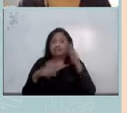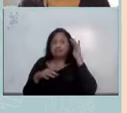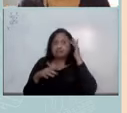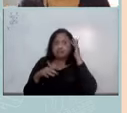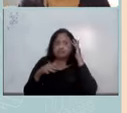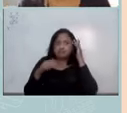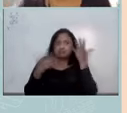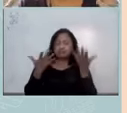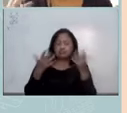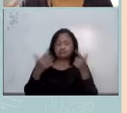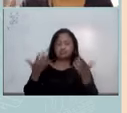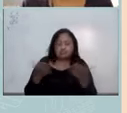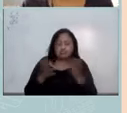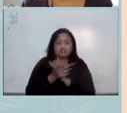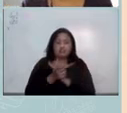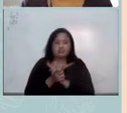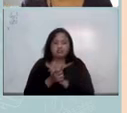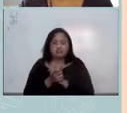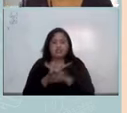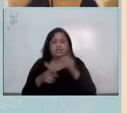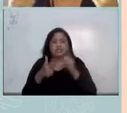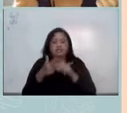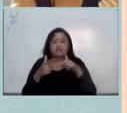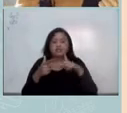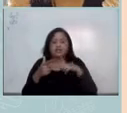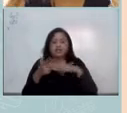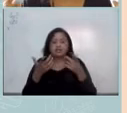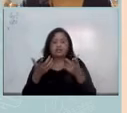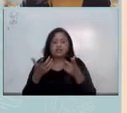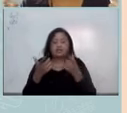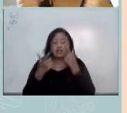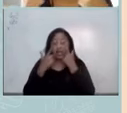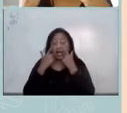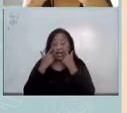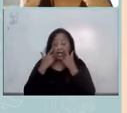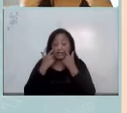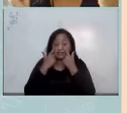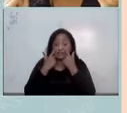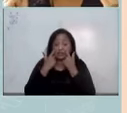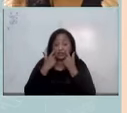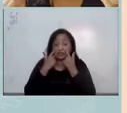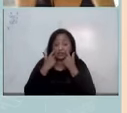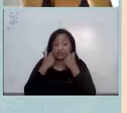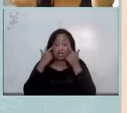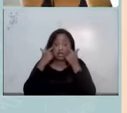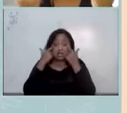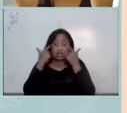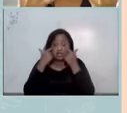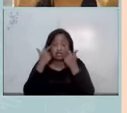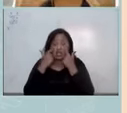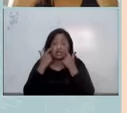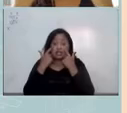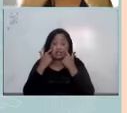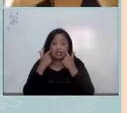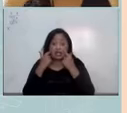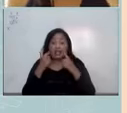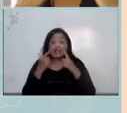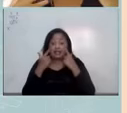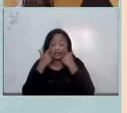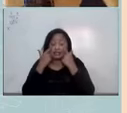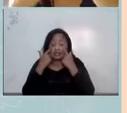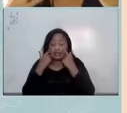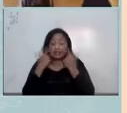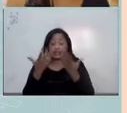também ação enzimáticas em algumas mucosas, por exemplo, nas nossas lágrimas, né? Aqui nas glândulas lacrimais, ela produz aquela secreção, né? Para